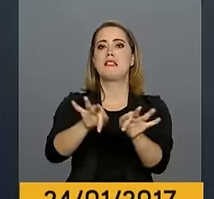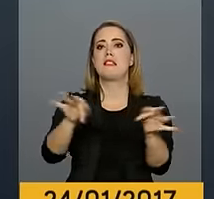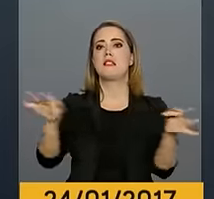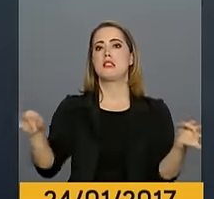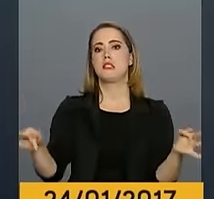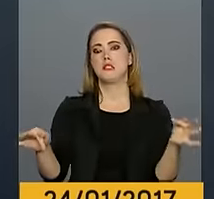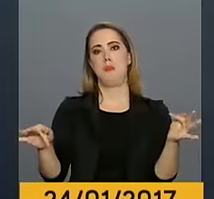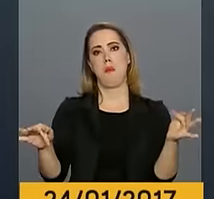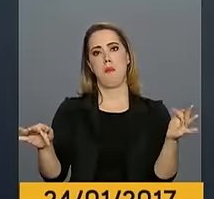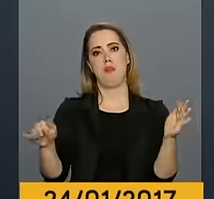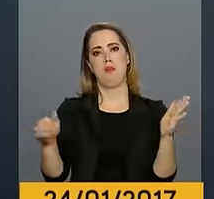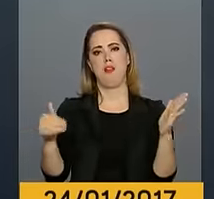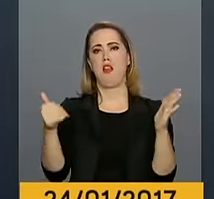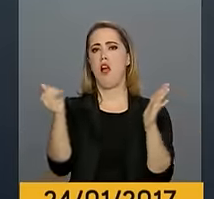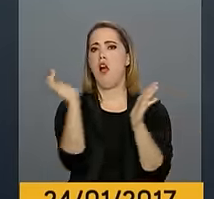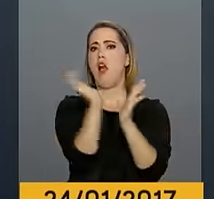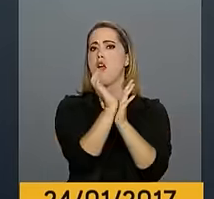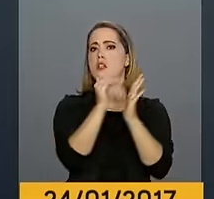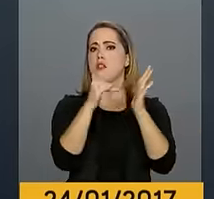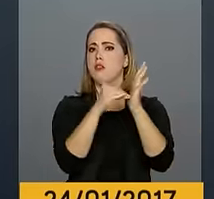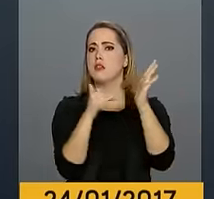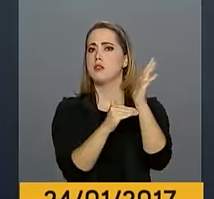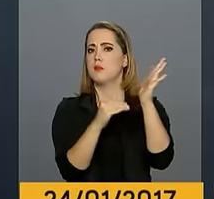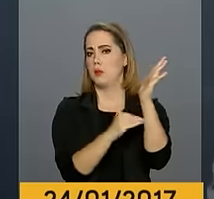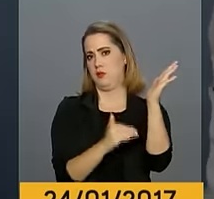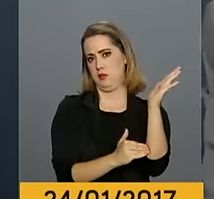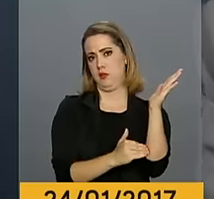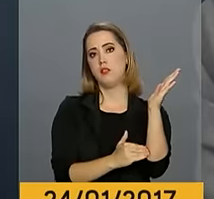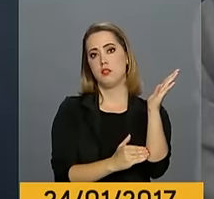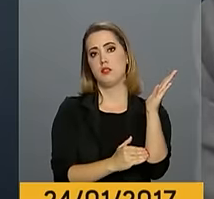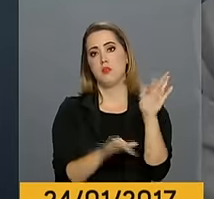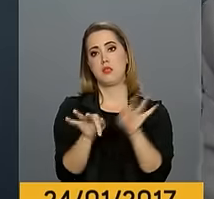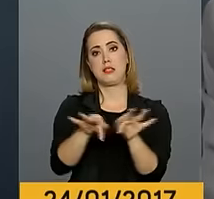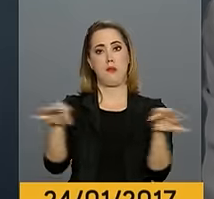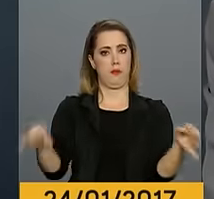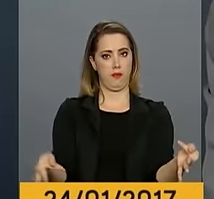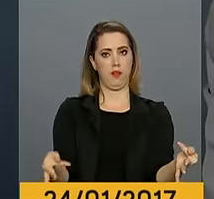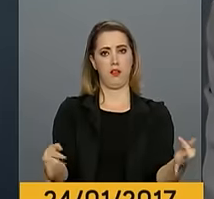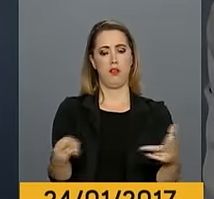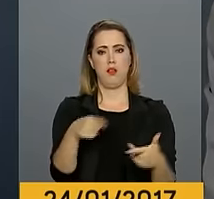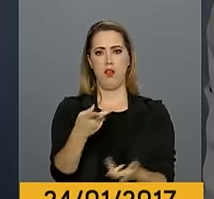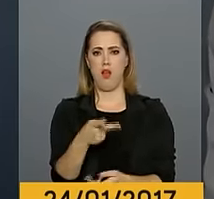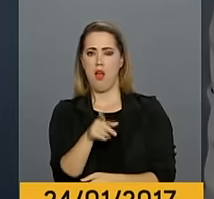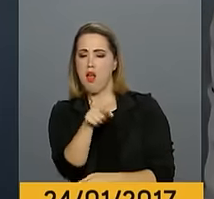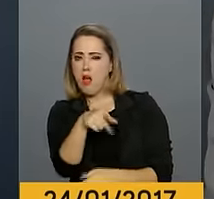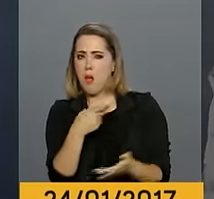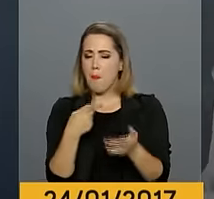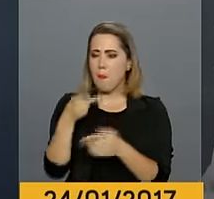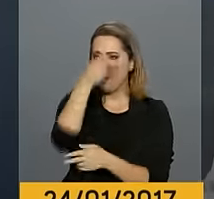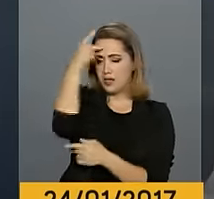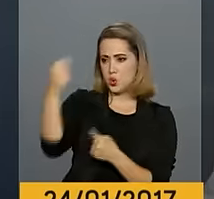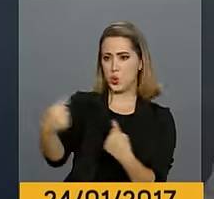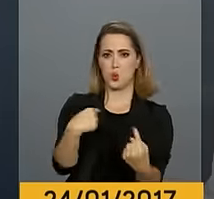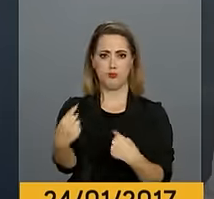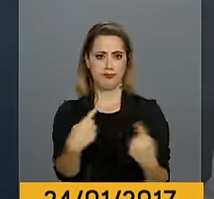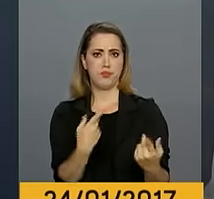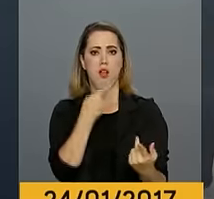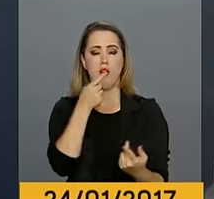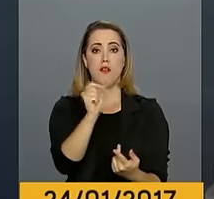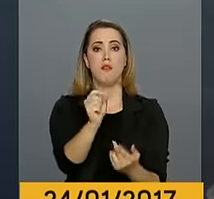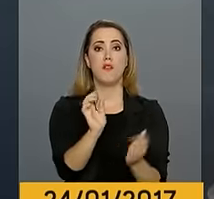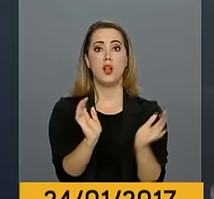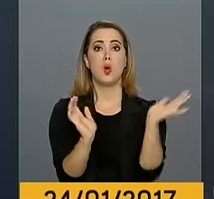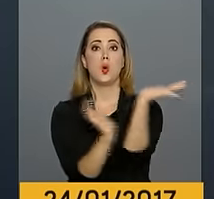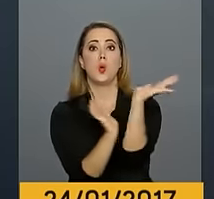desburocratizar para agilizar essas medidas. Alguém mais aqui falou na burocracia, né? Infernal, que nós